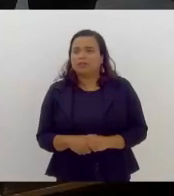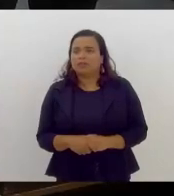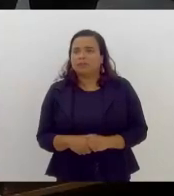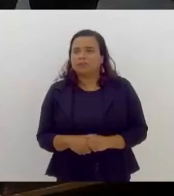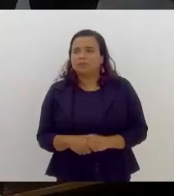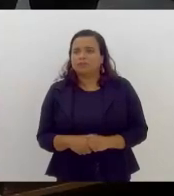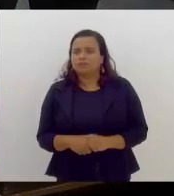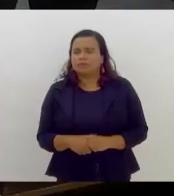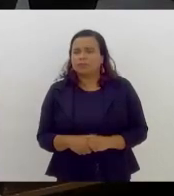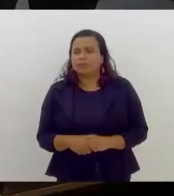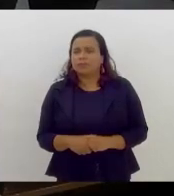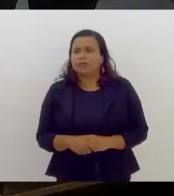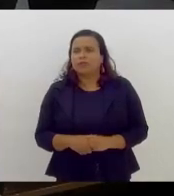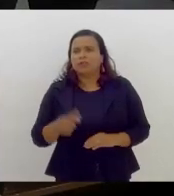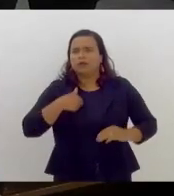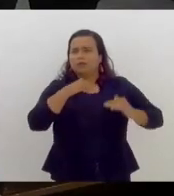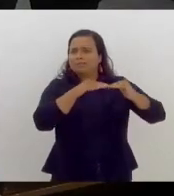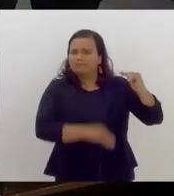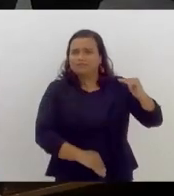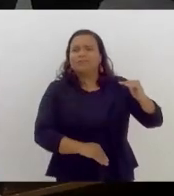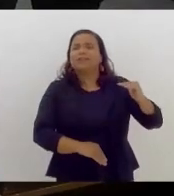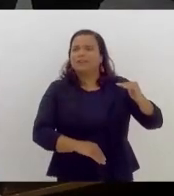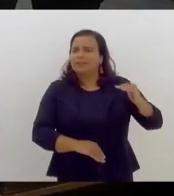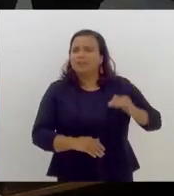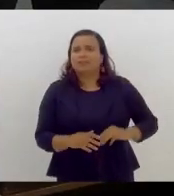Isso aí eu vou discordar do meu líder,